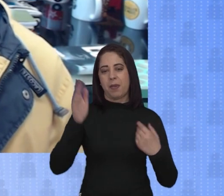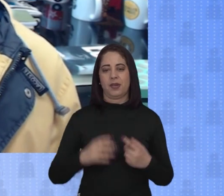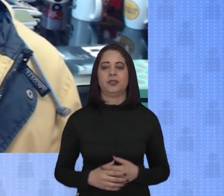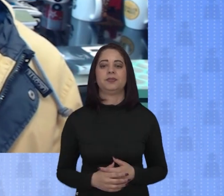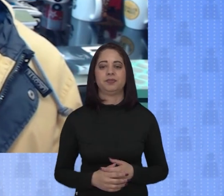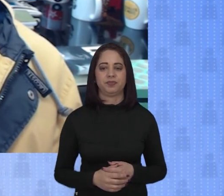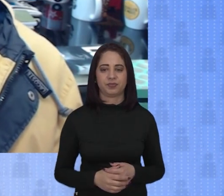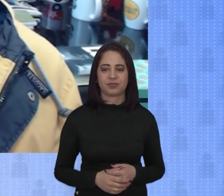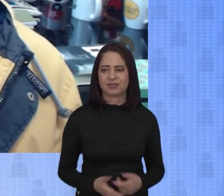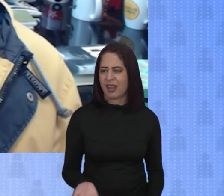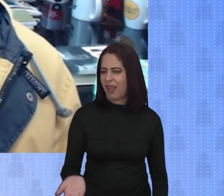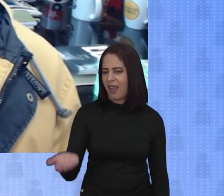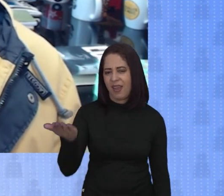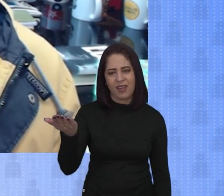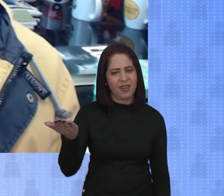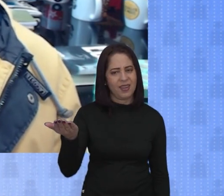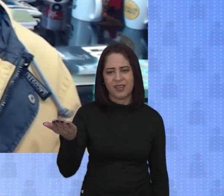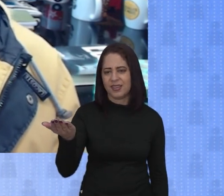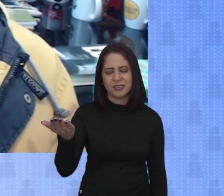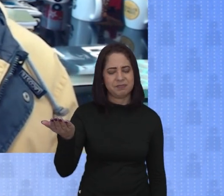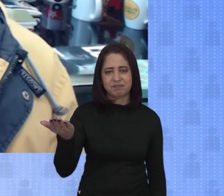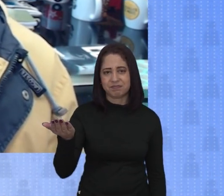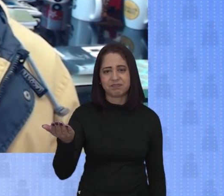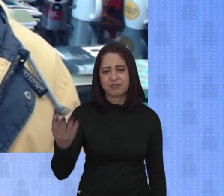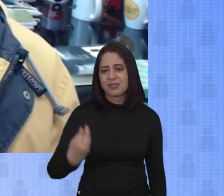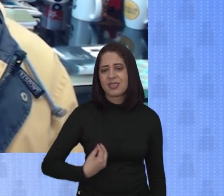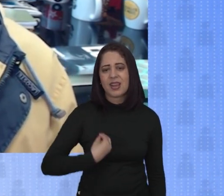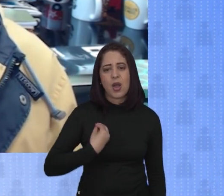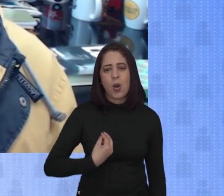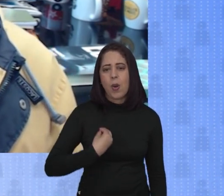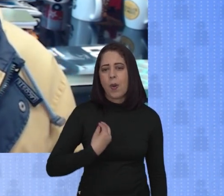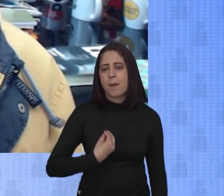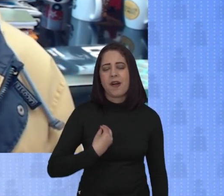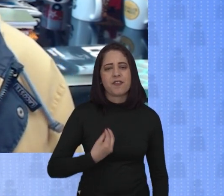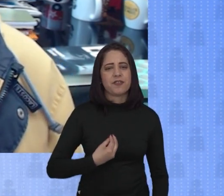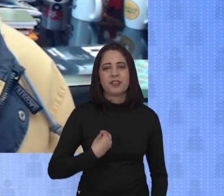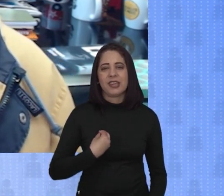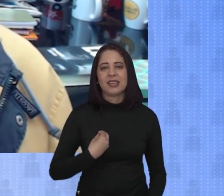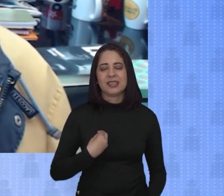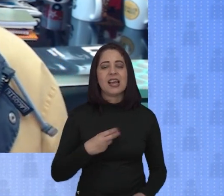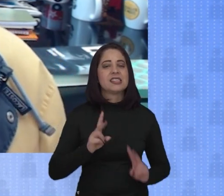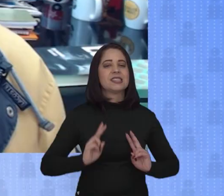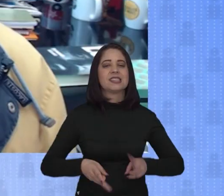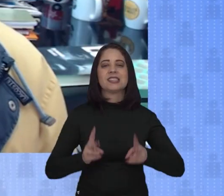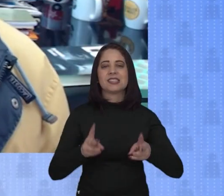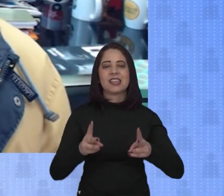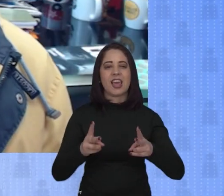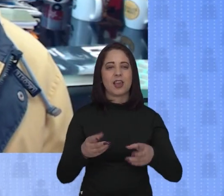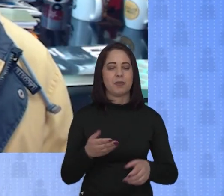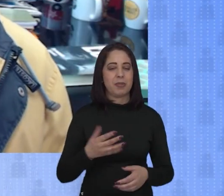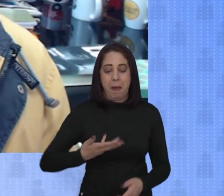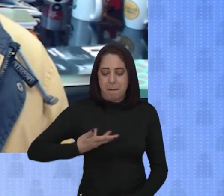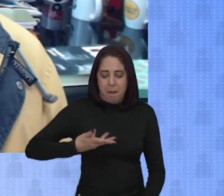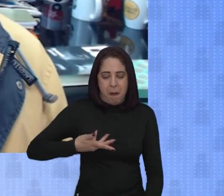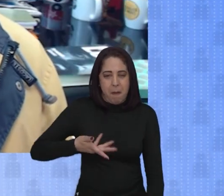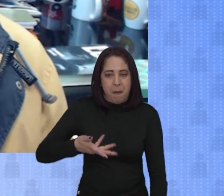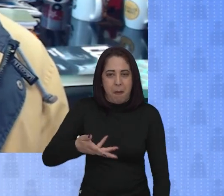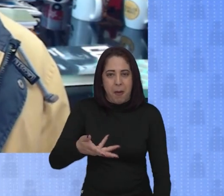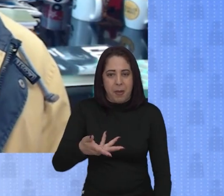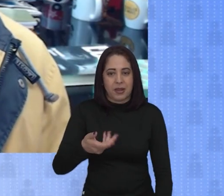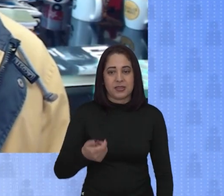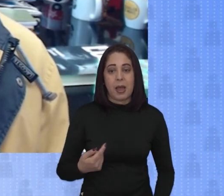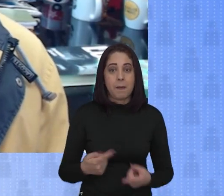si uma outra aventura. Parece um pouco coisa de um Indiana Jones